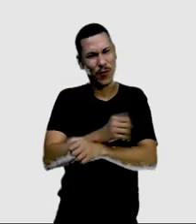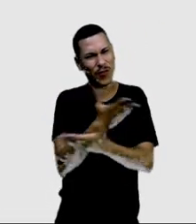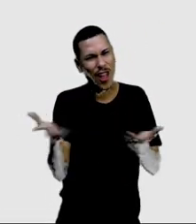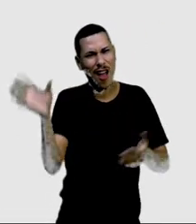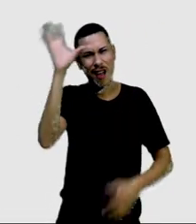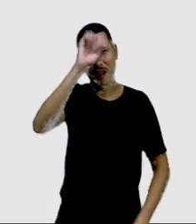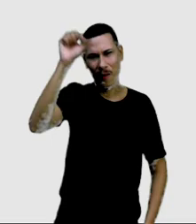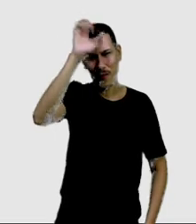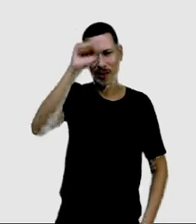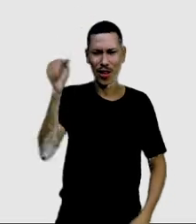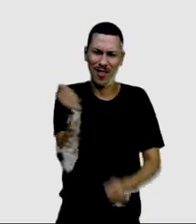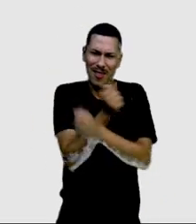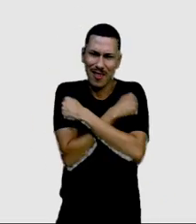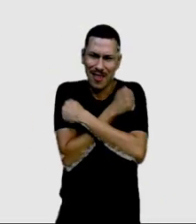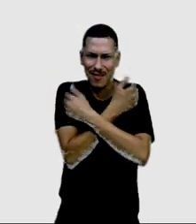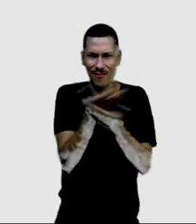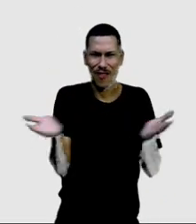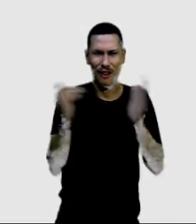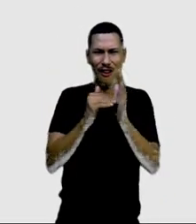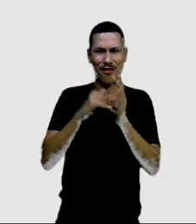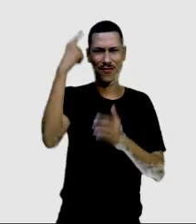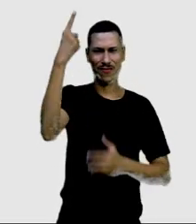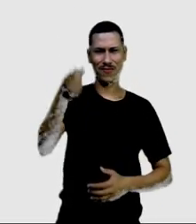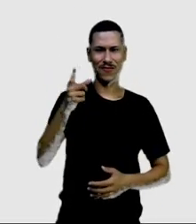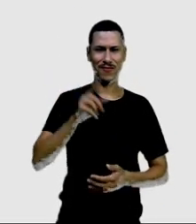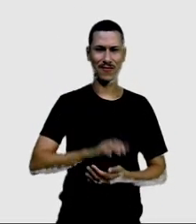sim. Para vocês, um abração e até a